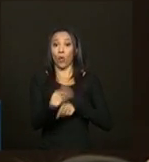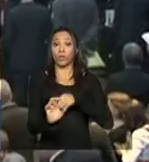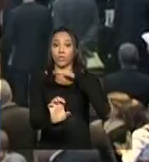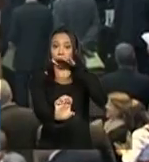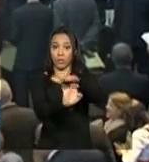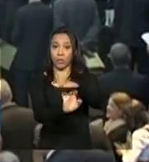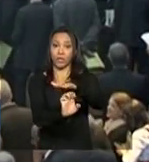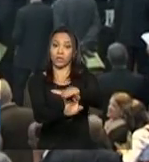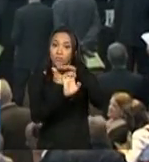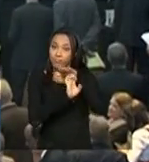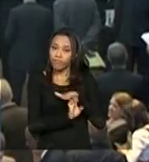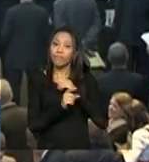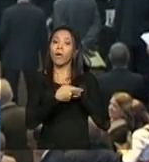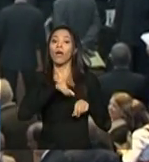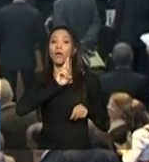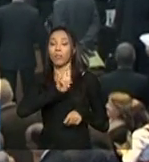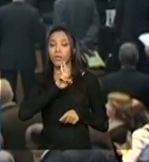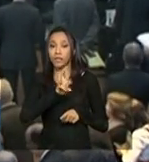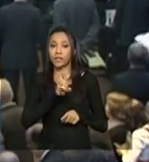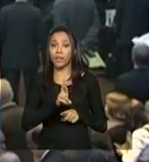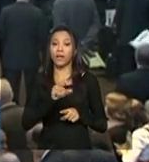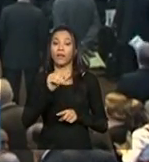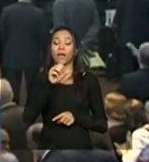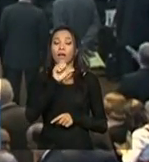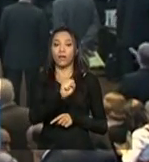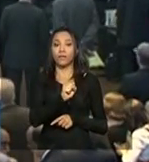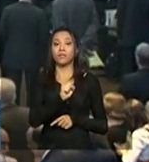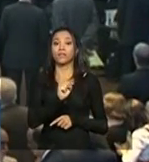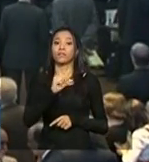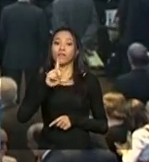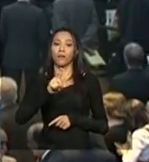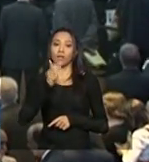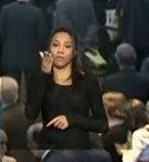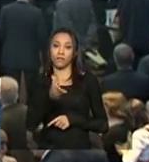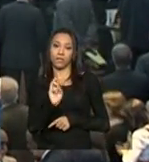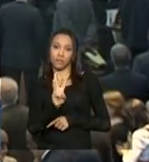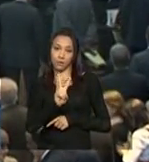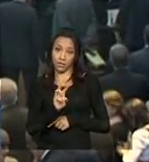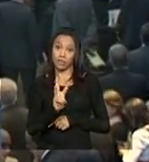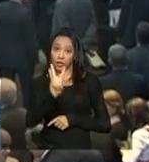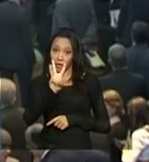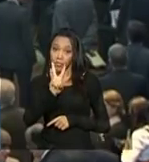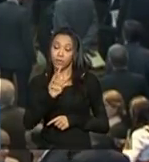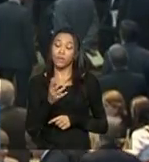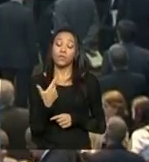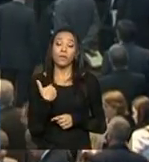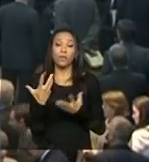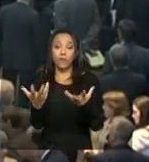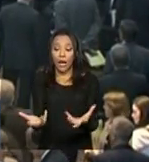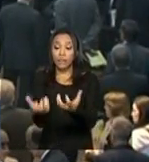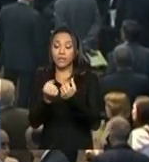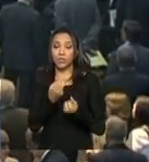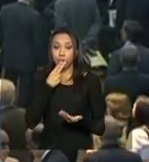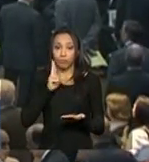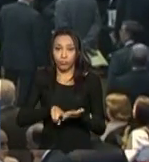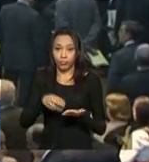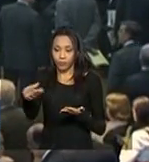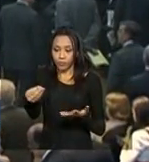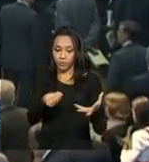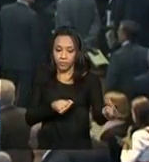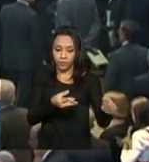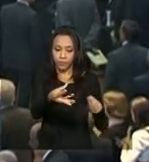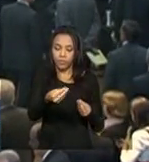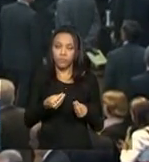2, representado pela corretora SLW. Aceito proposta mediante entrega de envelopes para o leilão do lote C,